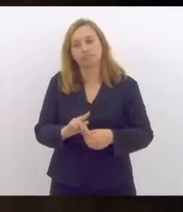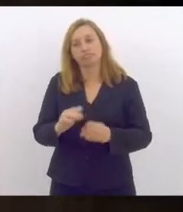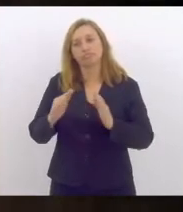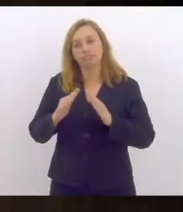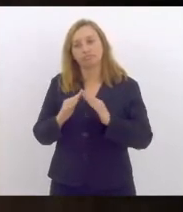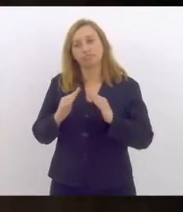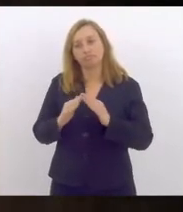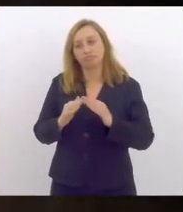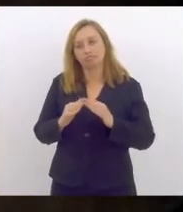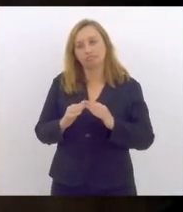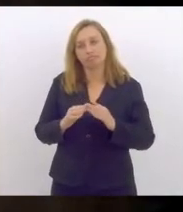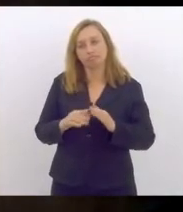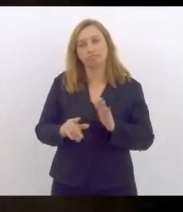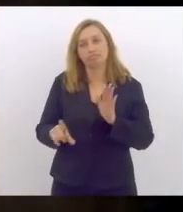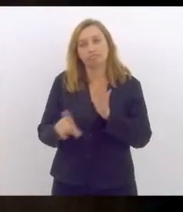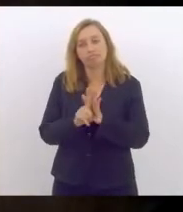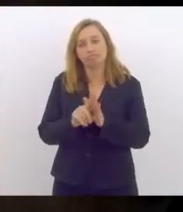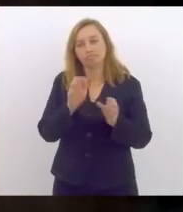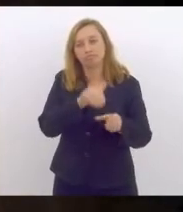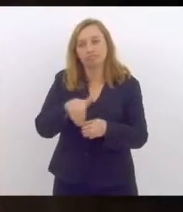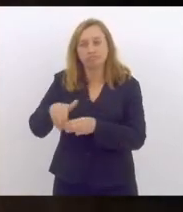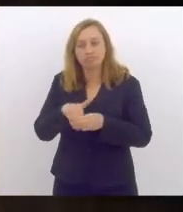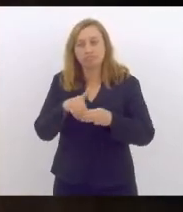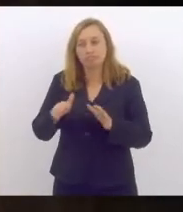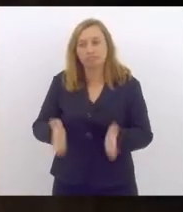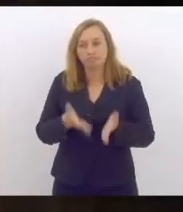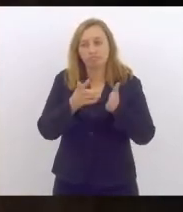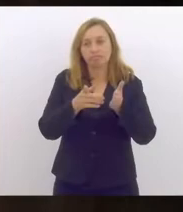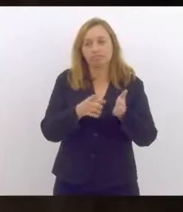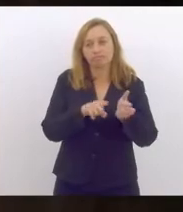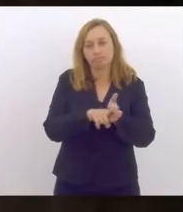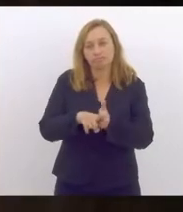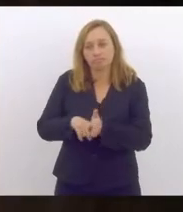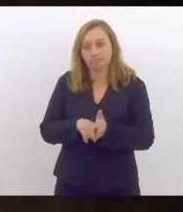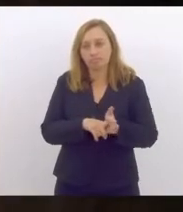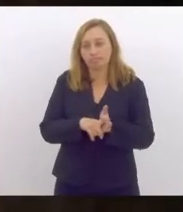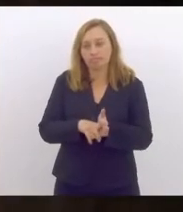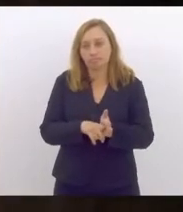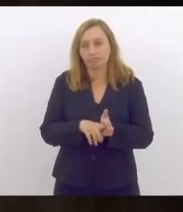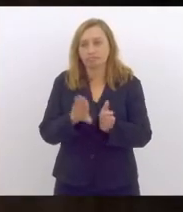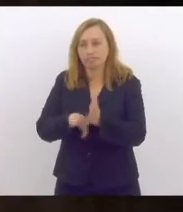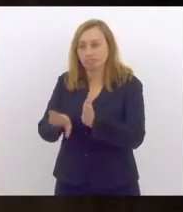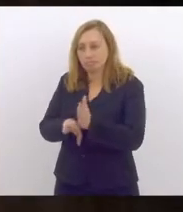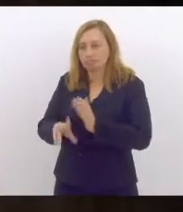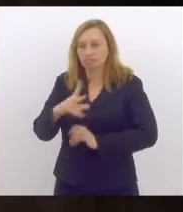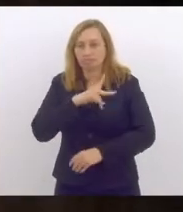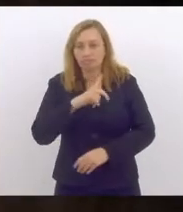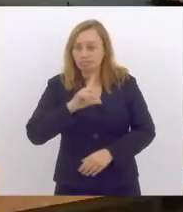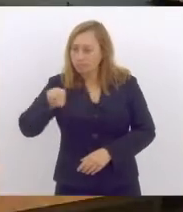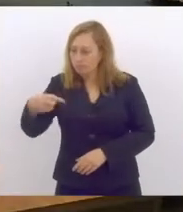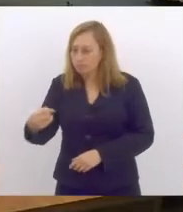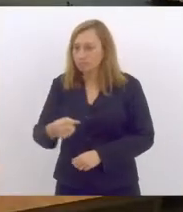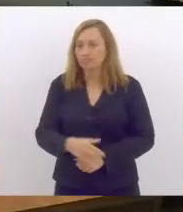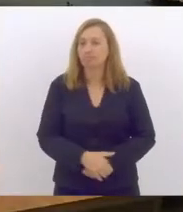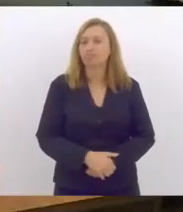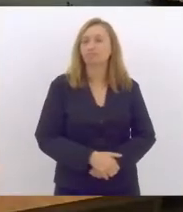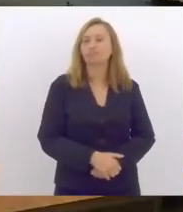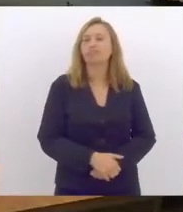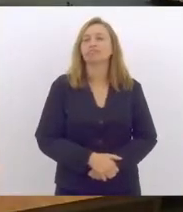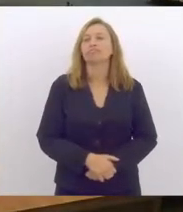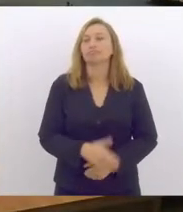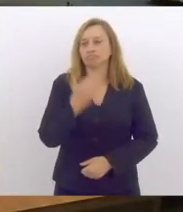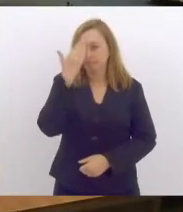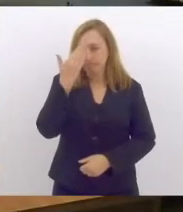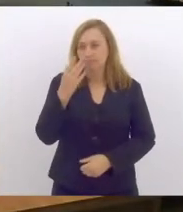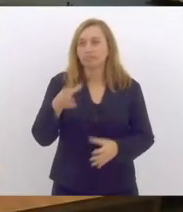Casa sobre legislação eleitoral, incentivo, renúncia de receita, gasto de pessoal, etc. Obrigado, presidente. Okay.